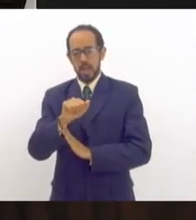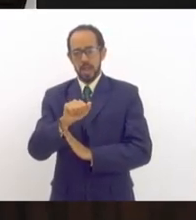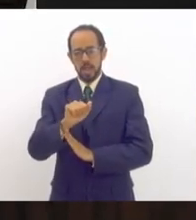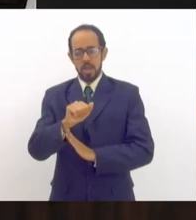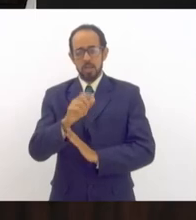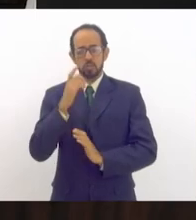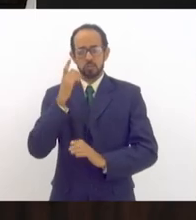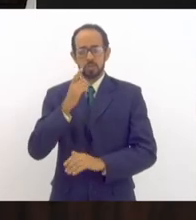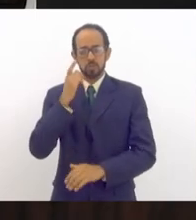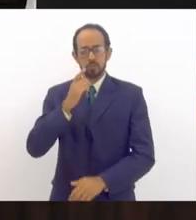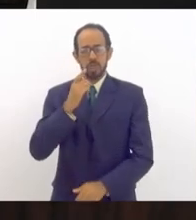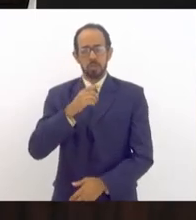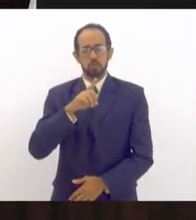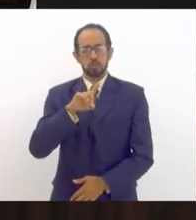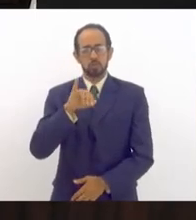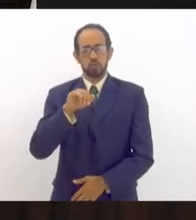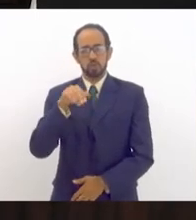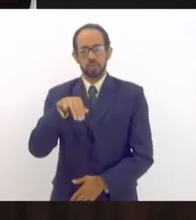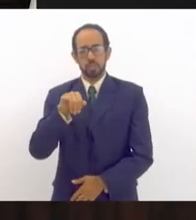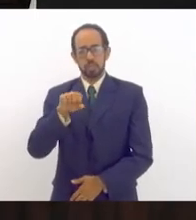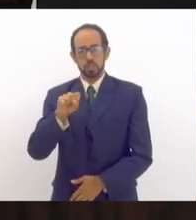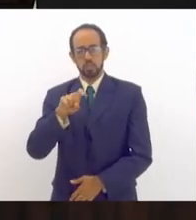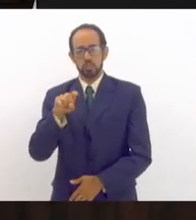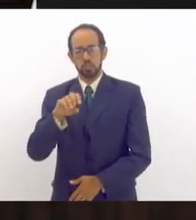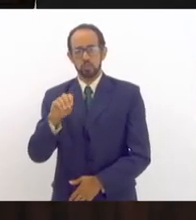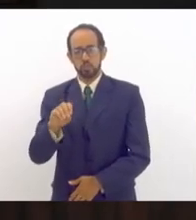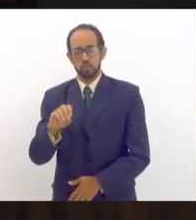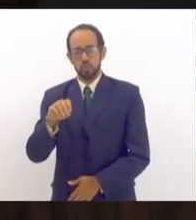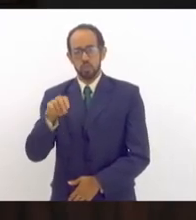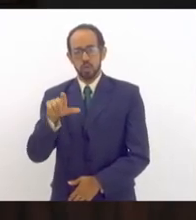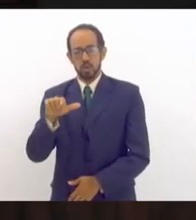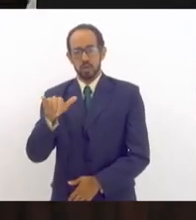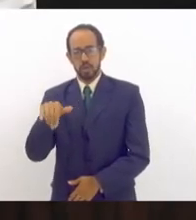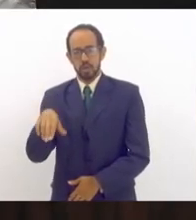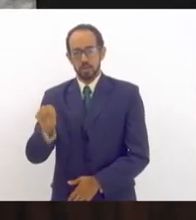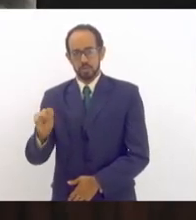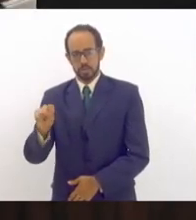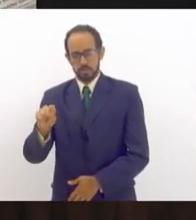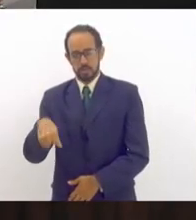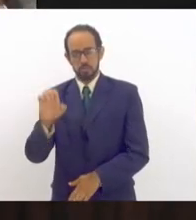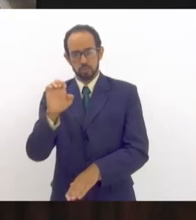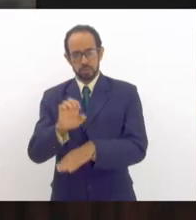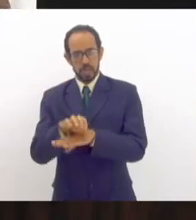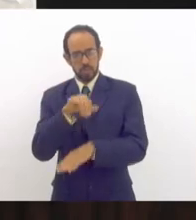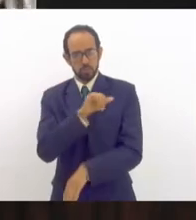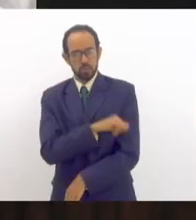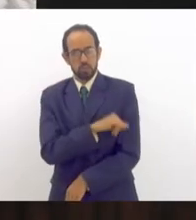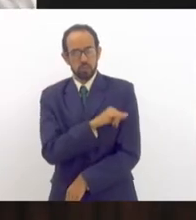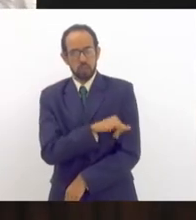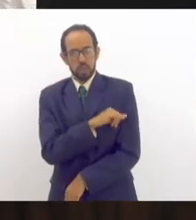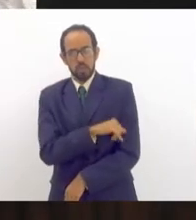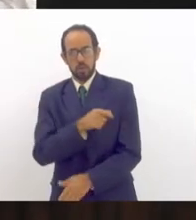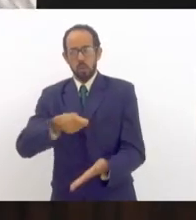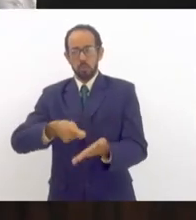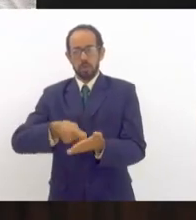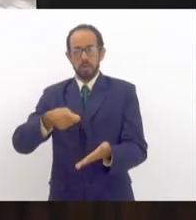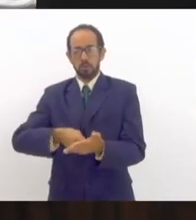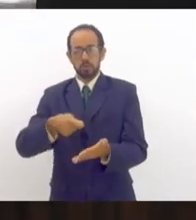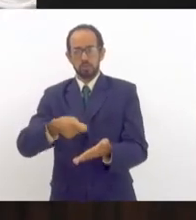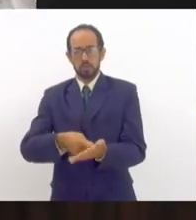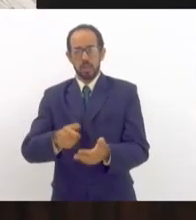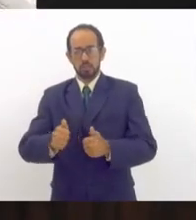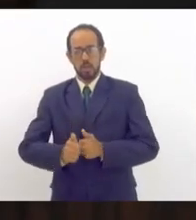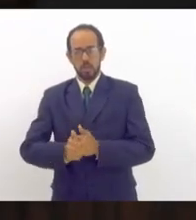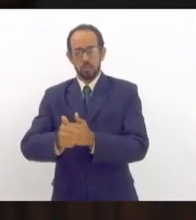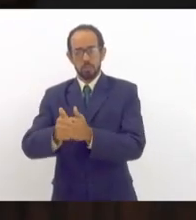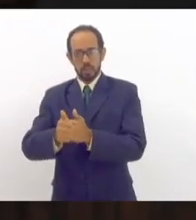deputado Dionísio Lins que dispõe do âmbito do Estado do Rio de Janeiro a obrigatoriedade de acompanhamento